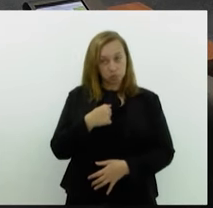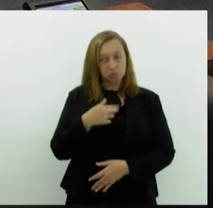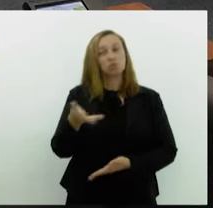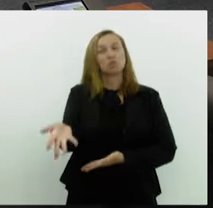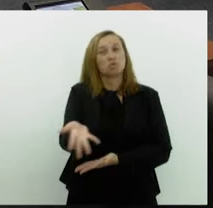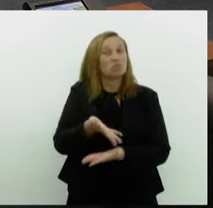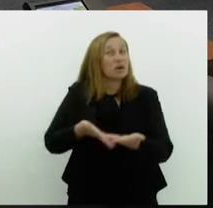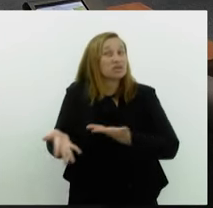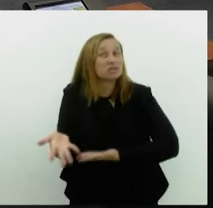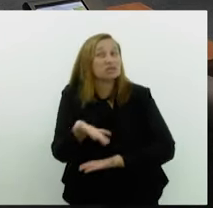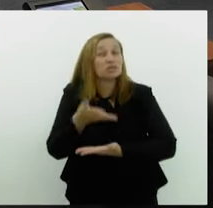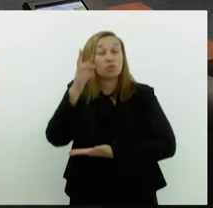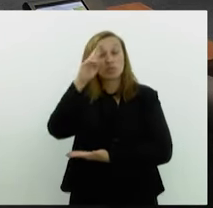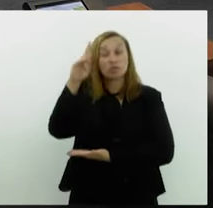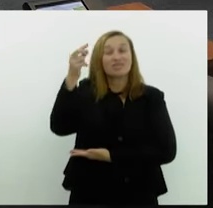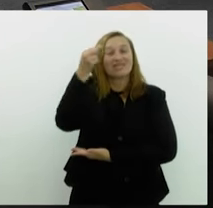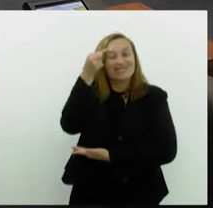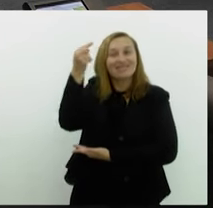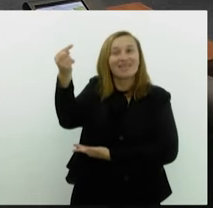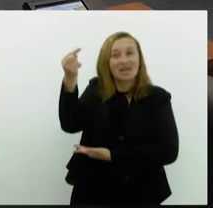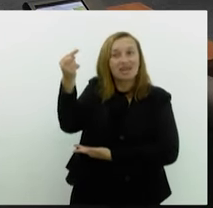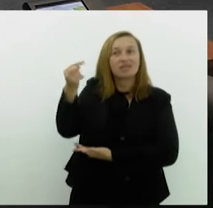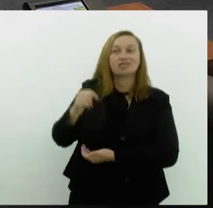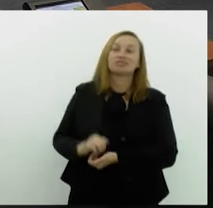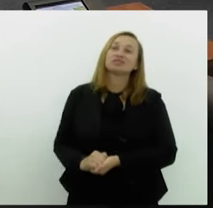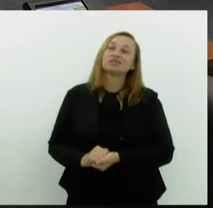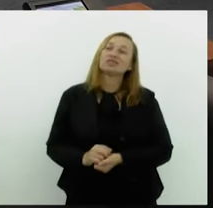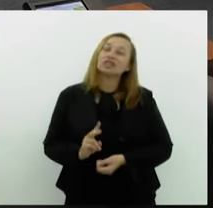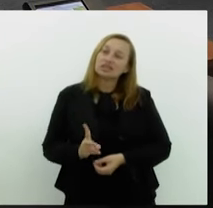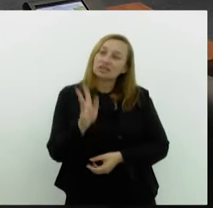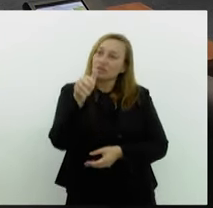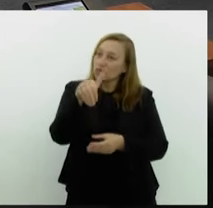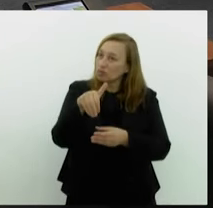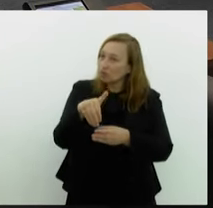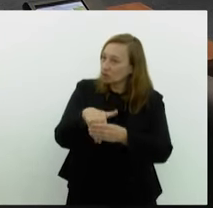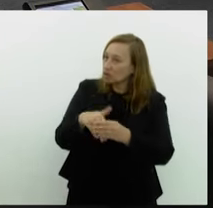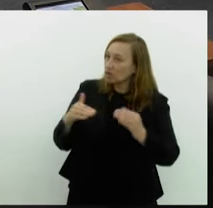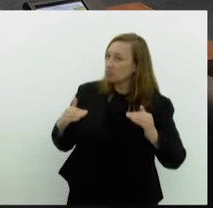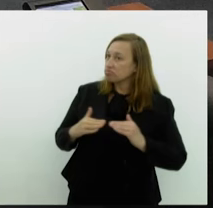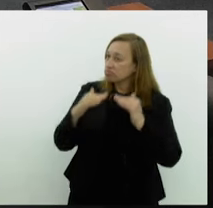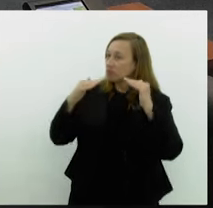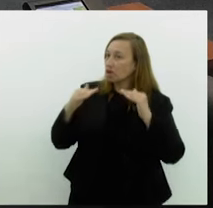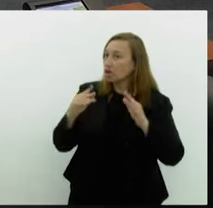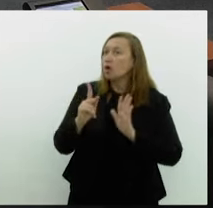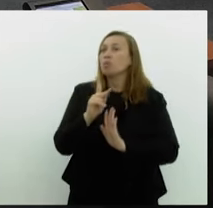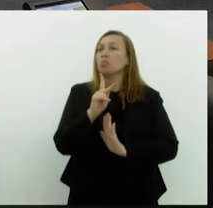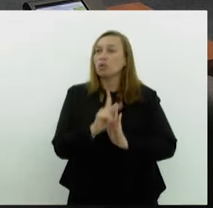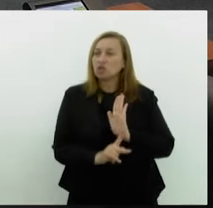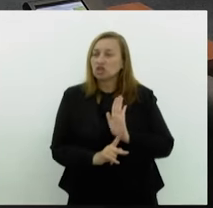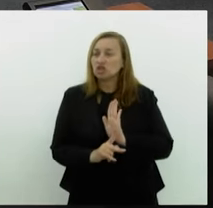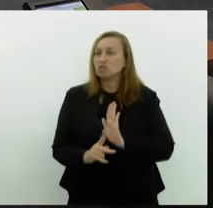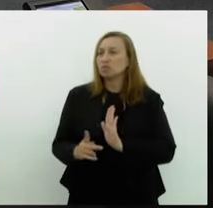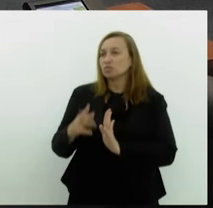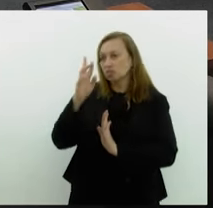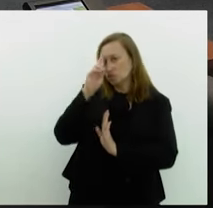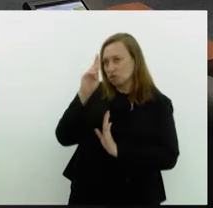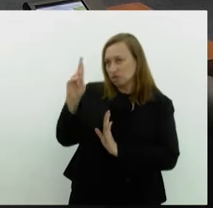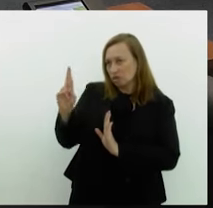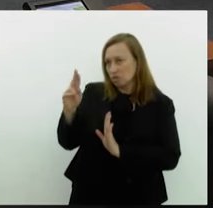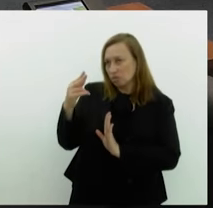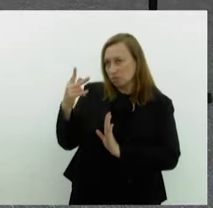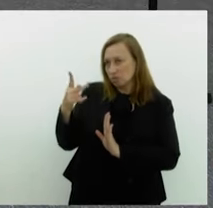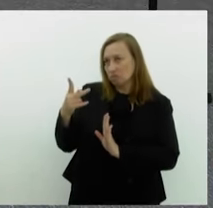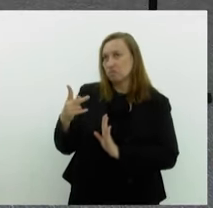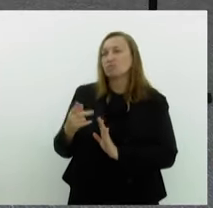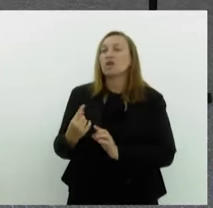compartilho com Vossa Excelência essa ideia. Inclusive, sempre votei favoravelmente a projetos de sua autoria ou coautoria